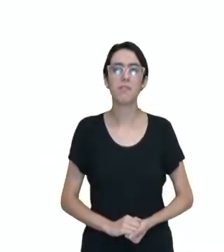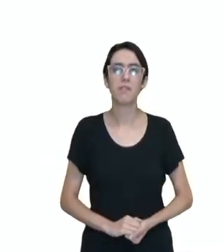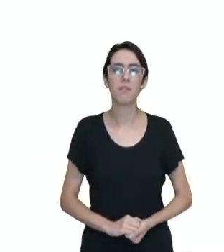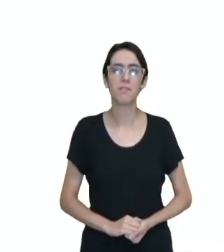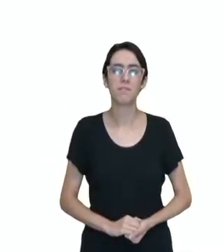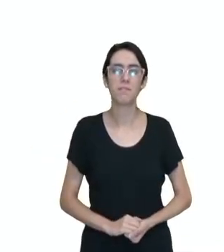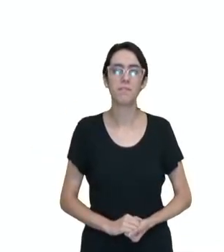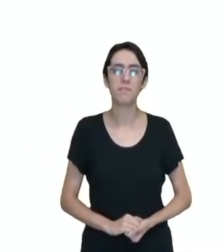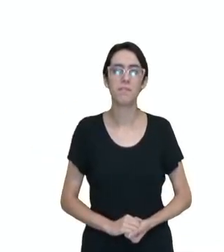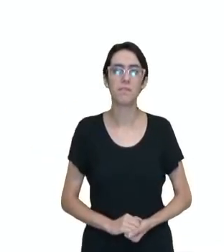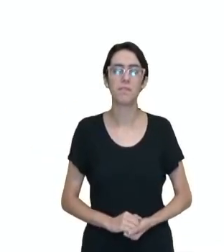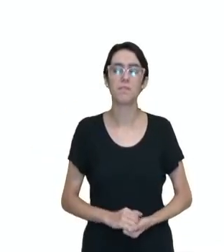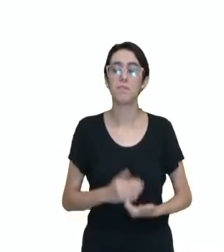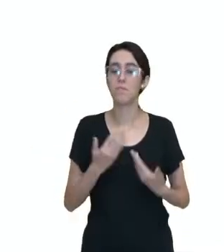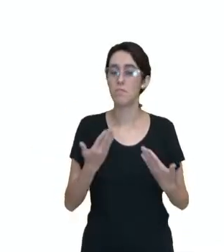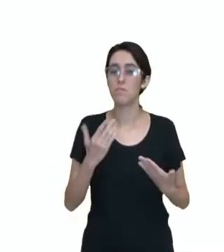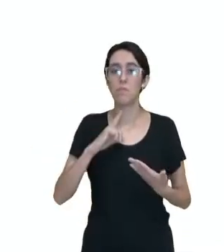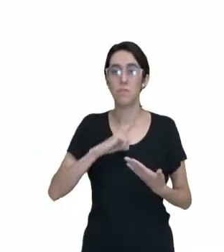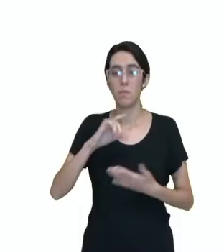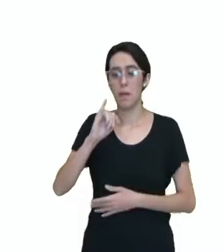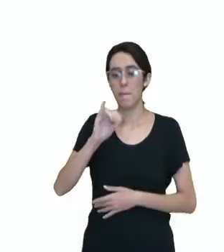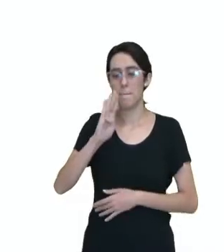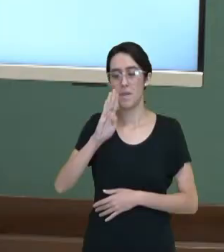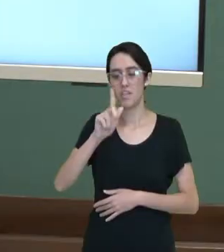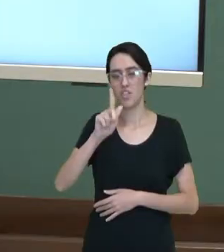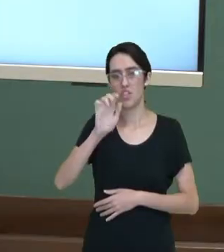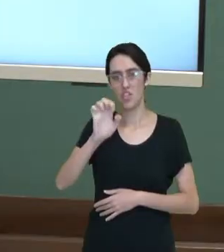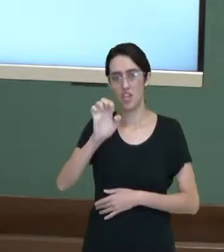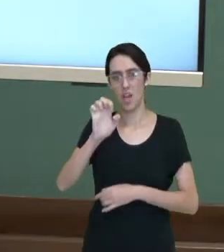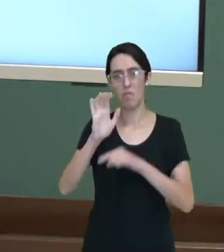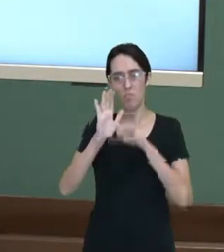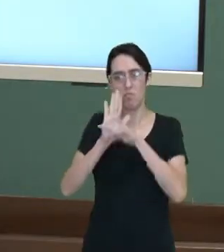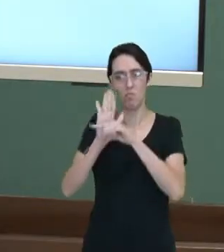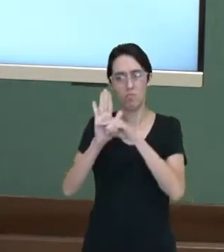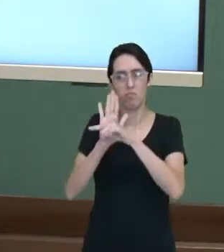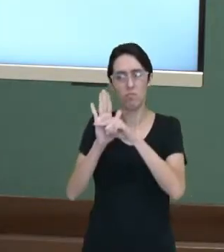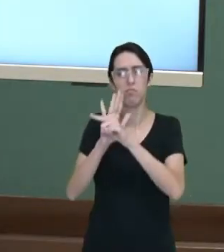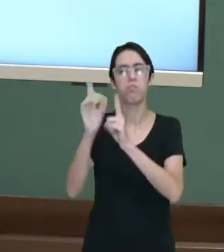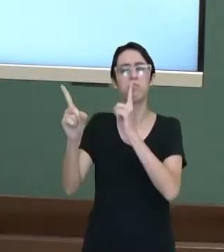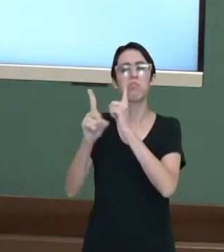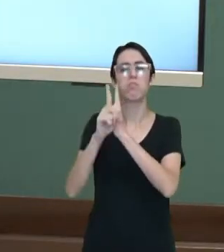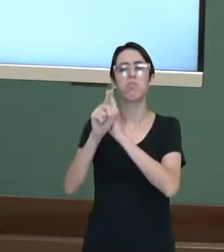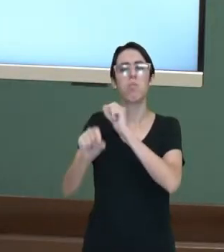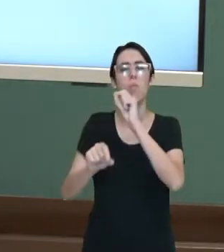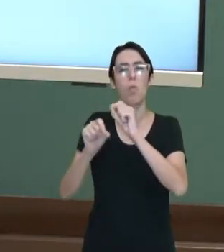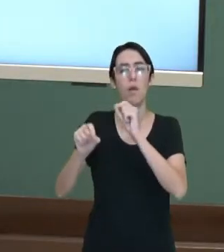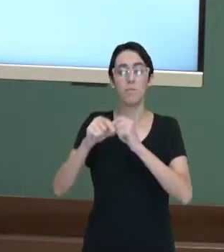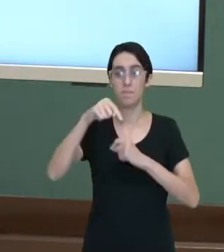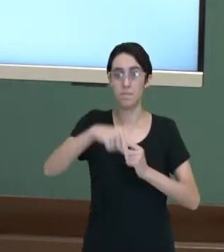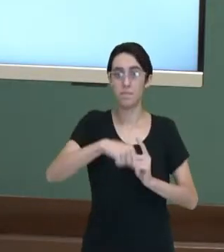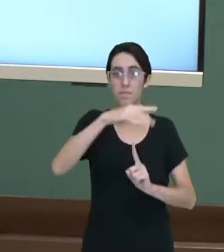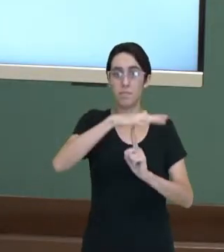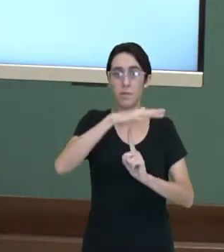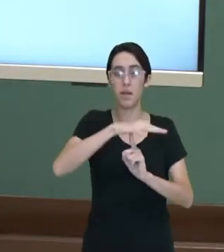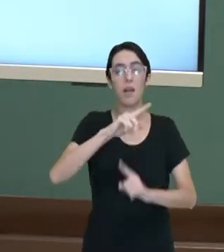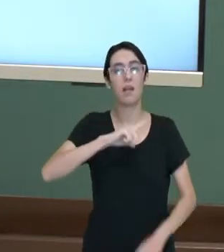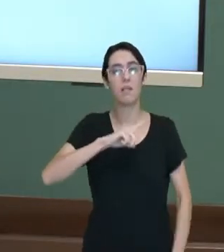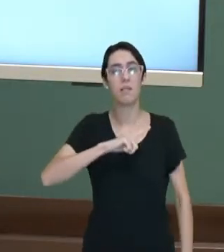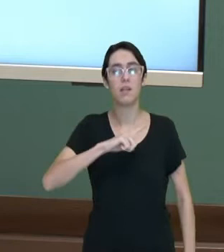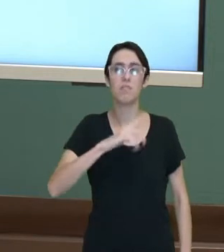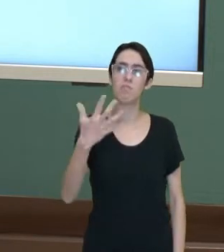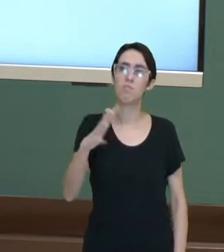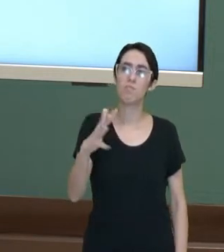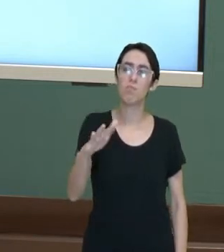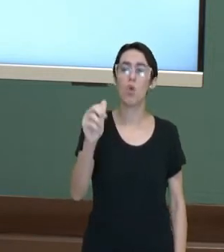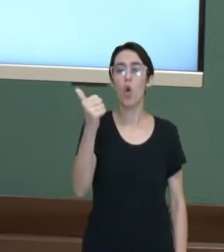De acordo com o IBGE, o Instituto Brasileiro de Geografia e Estatística, o estado possui aí cerca de